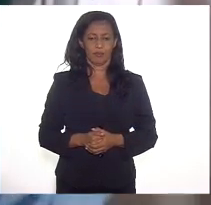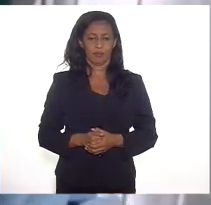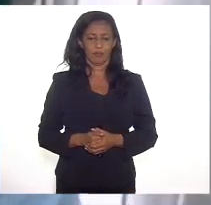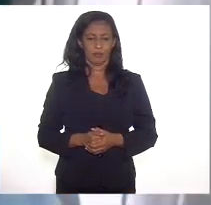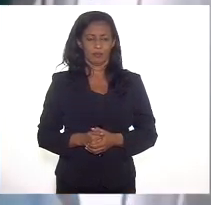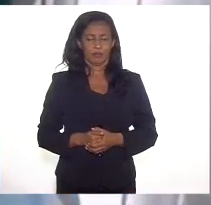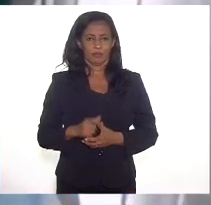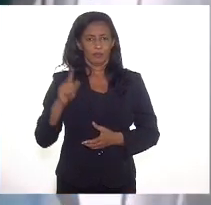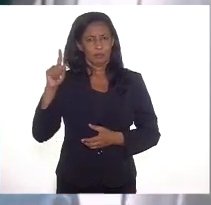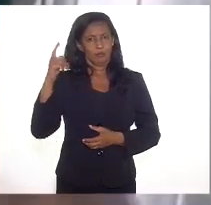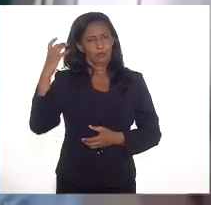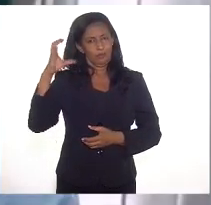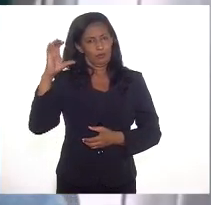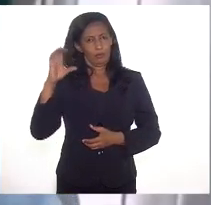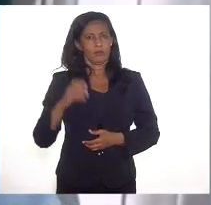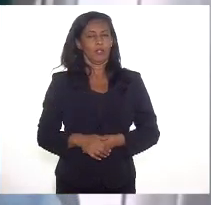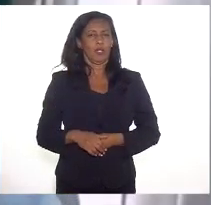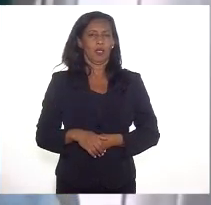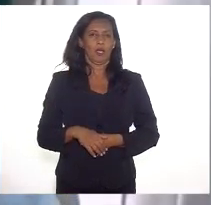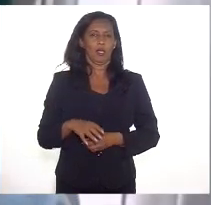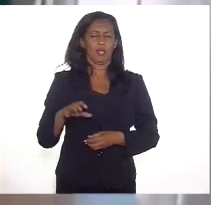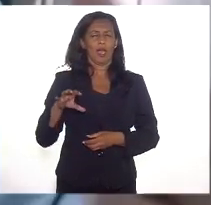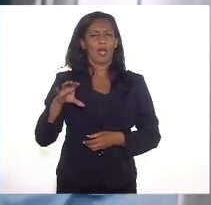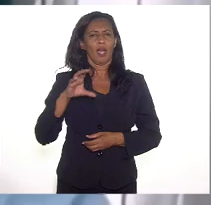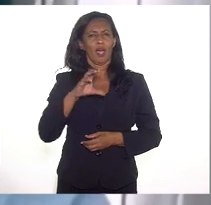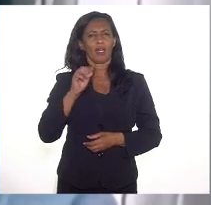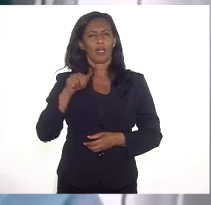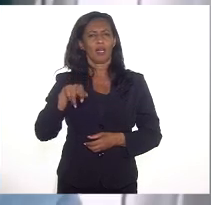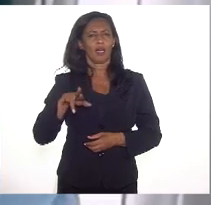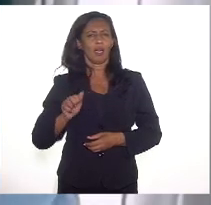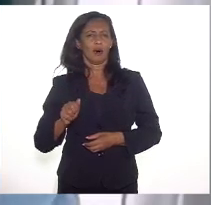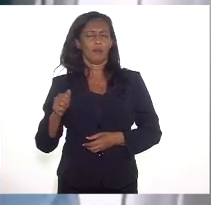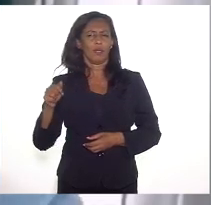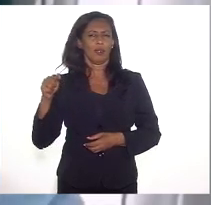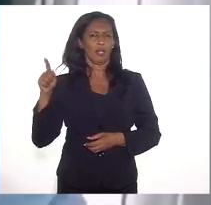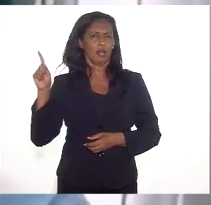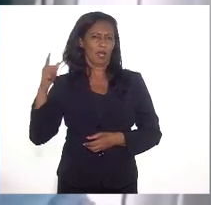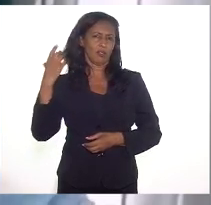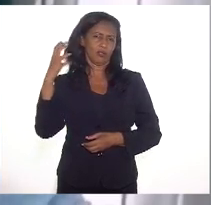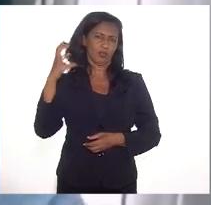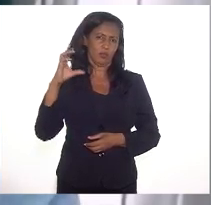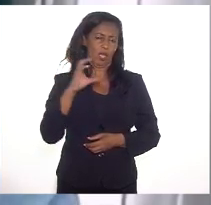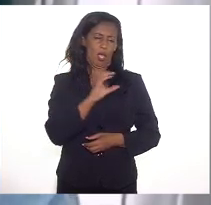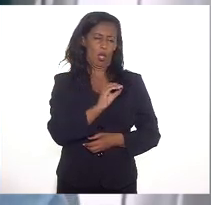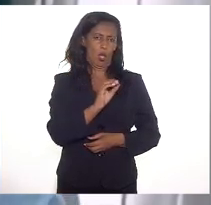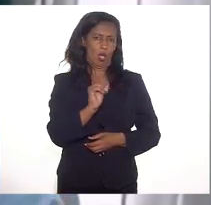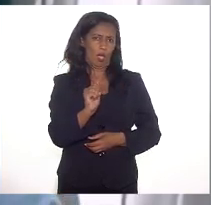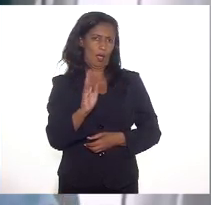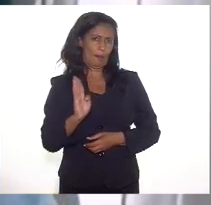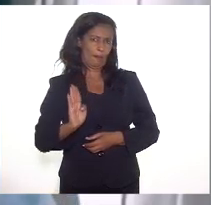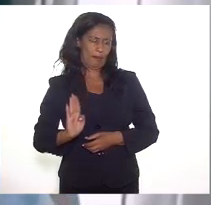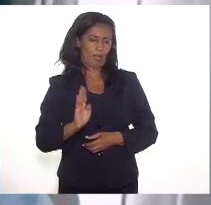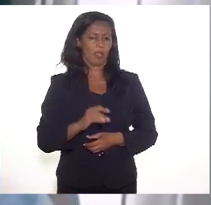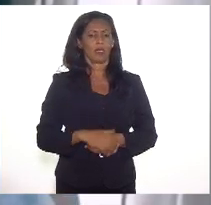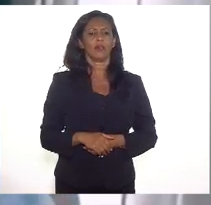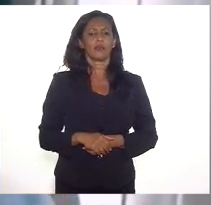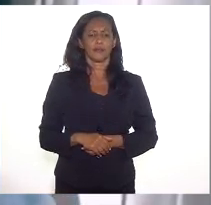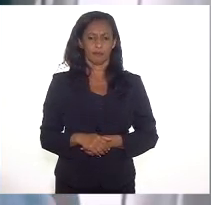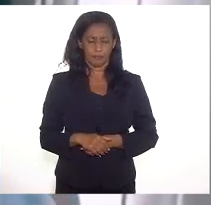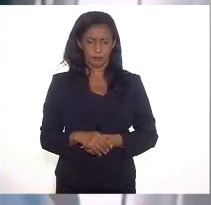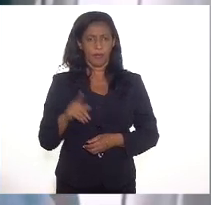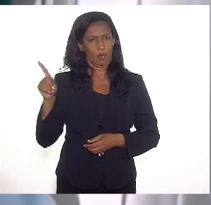da rede de Niterói, da Câmara Municipal, da OAB, onde ele coordenou a comissão OAB Vai à Escola, na subseção da OAB